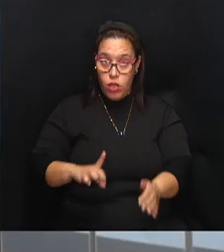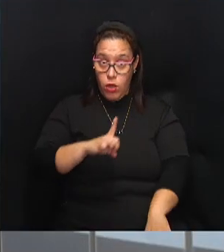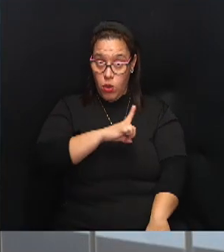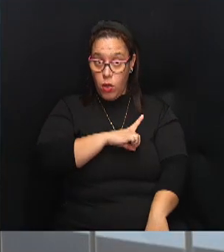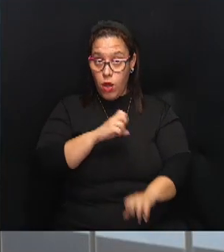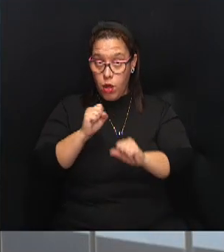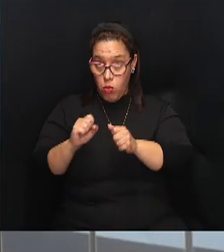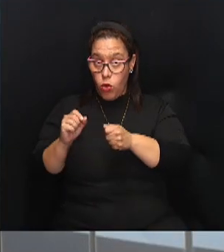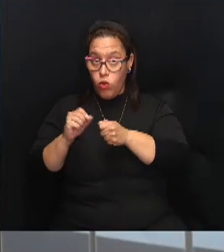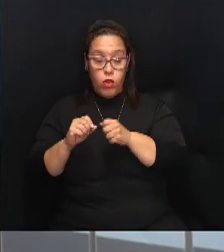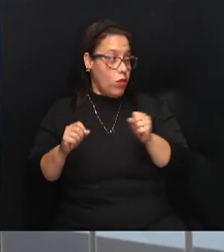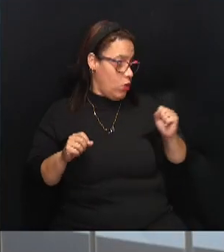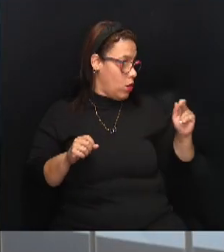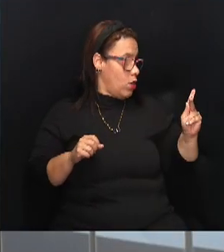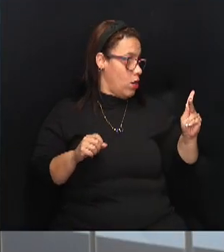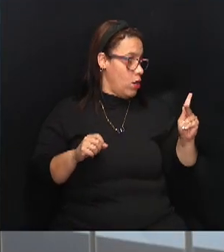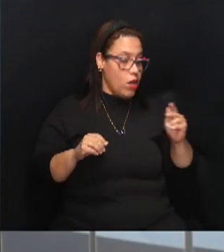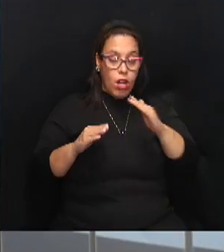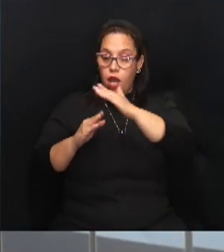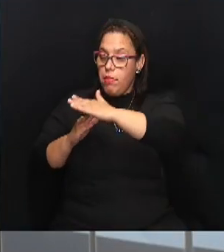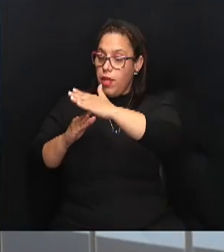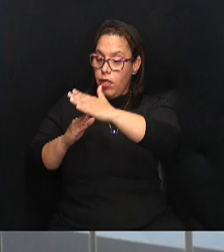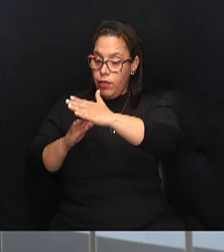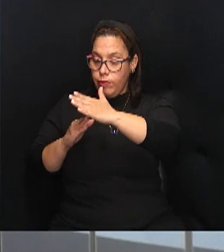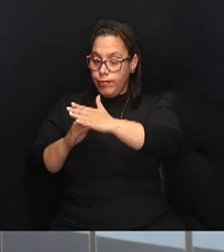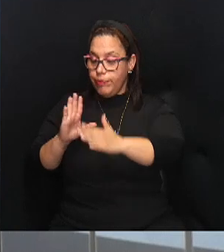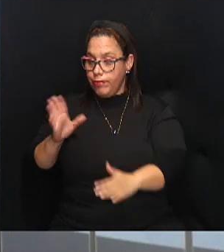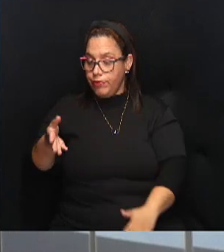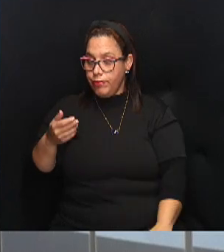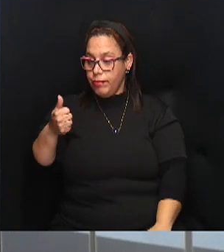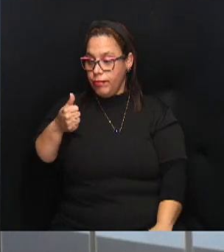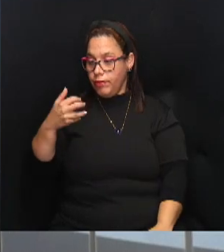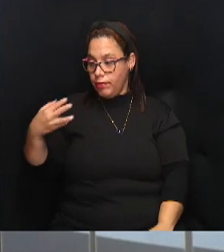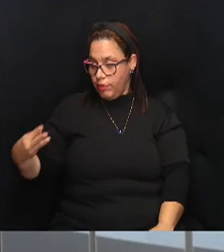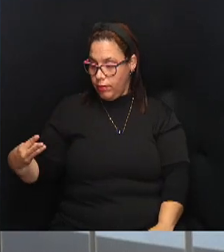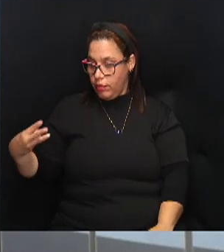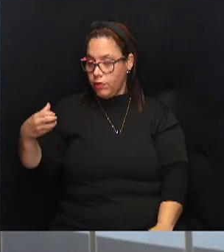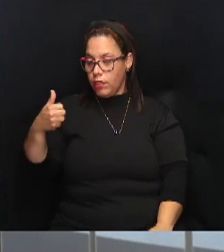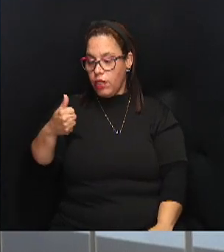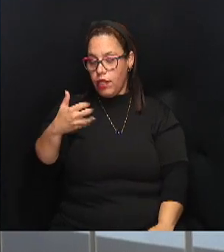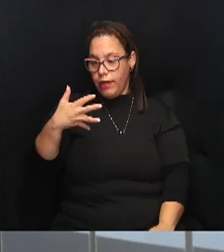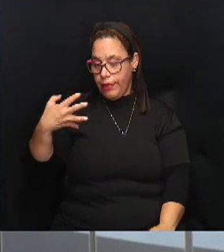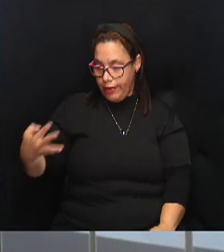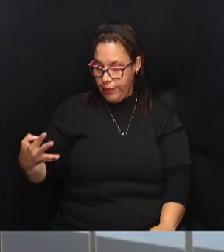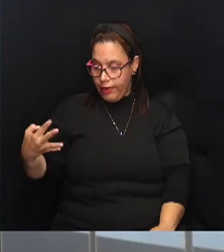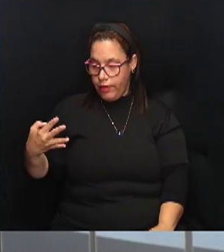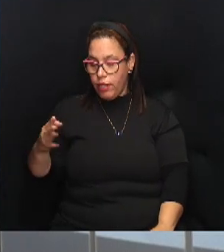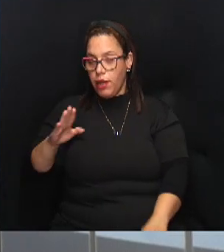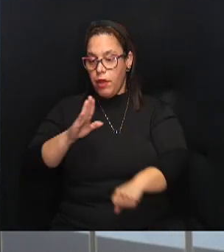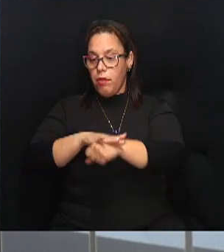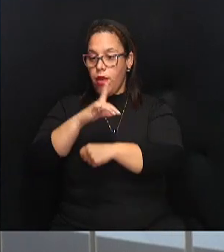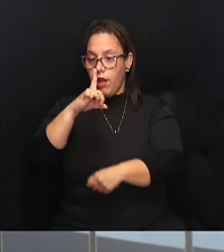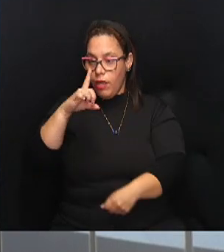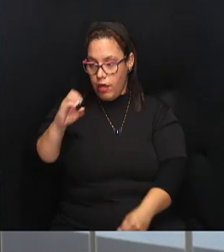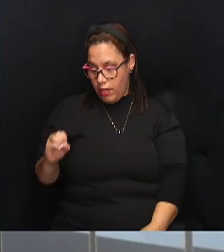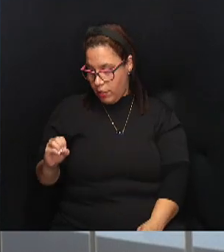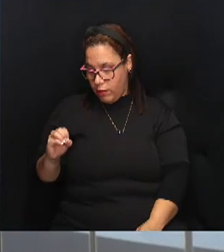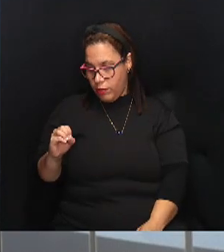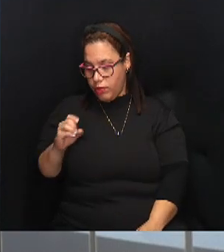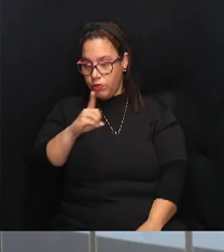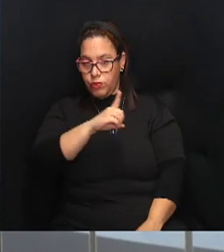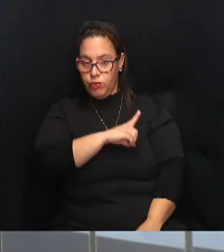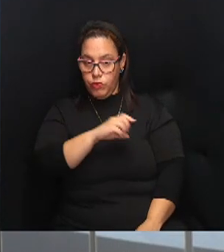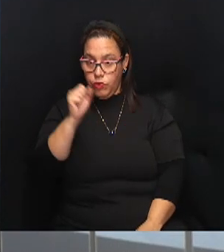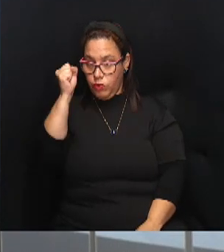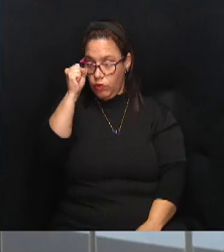fazer. Né? Então, o limite que ele pode fazer, ele já tira 13, 14 escalas, e ele vai tirar mais 10 na atividade delegada de